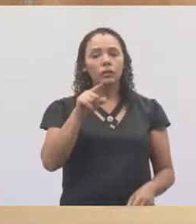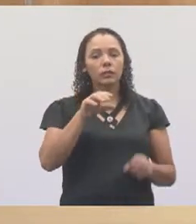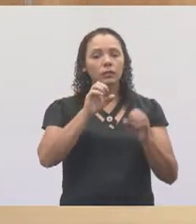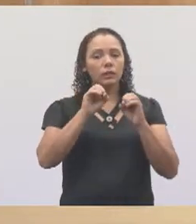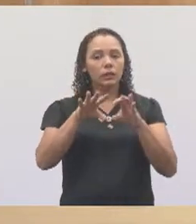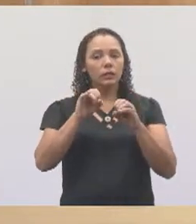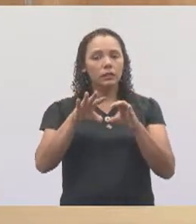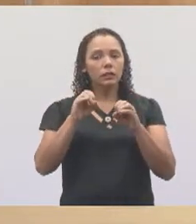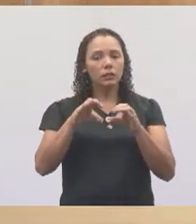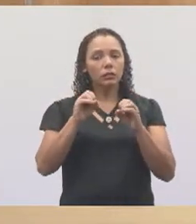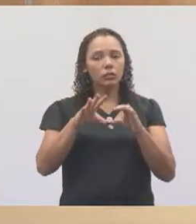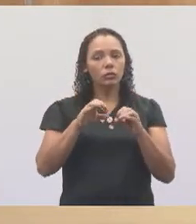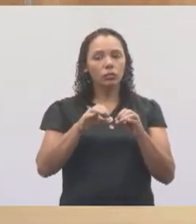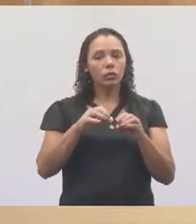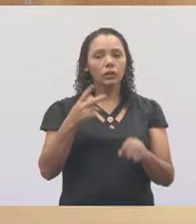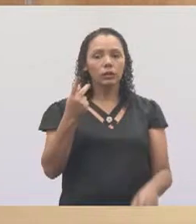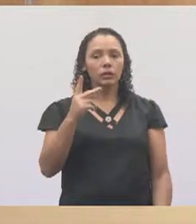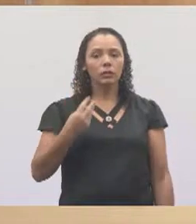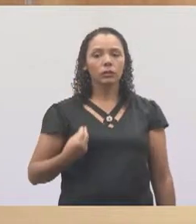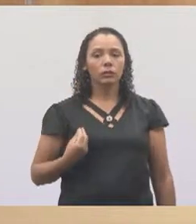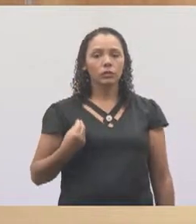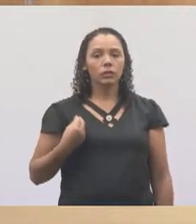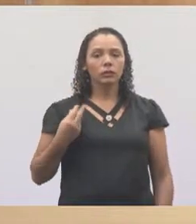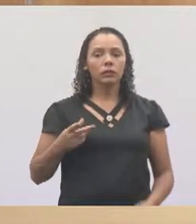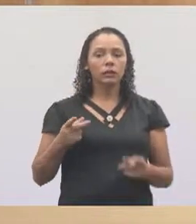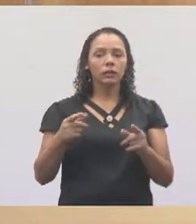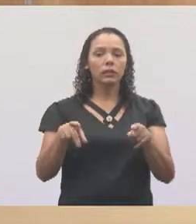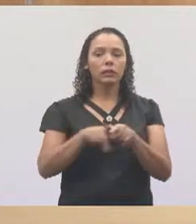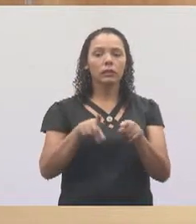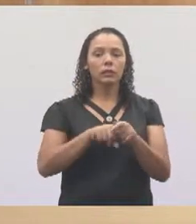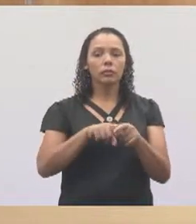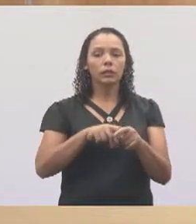que será eterna, não tenha dúvida. Parabenizar também a